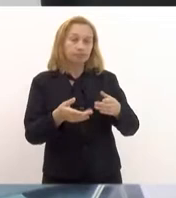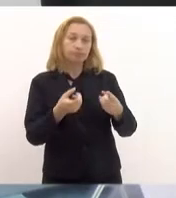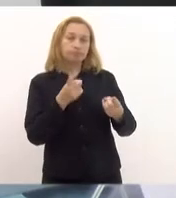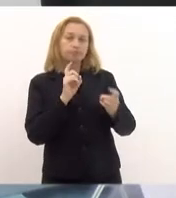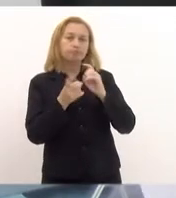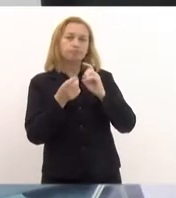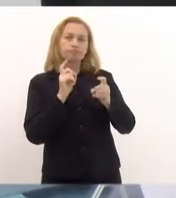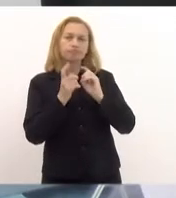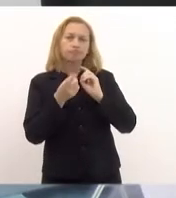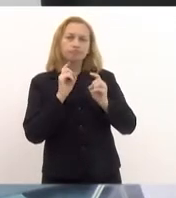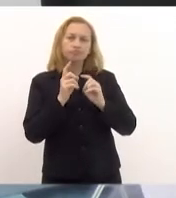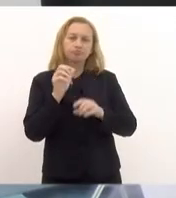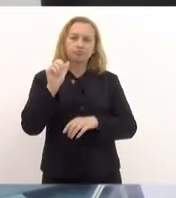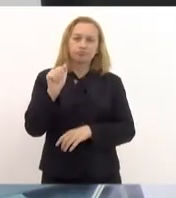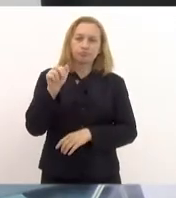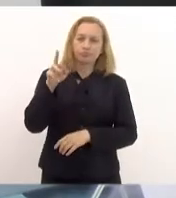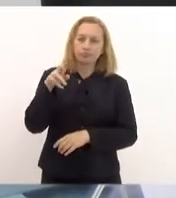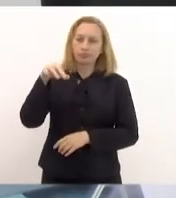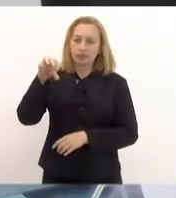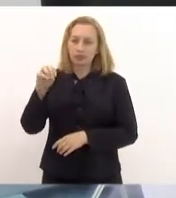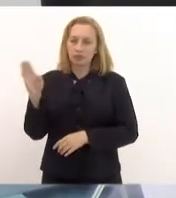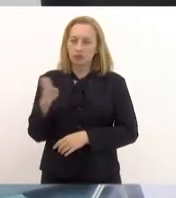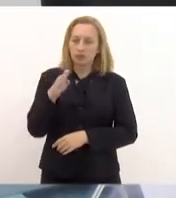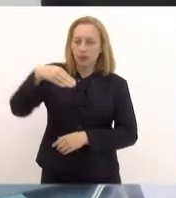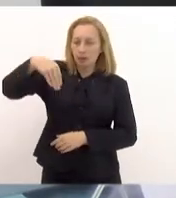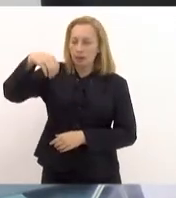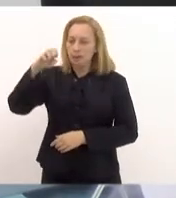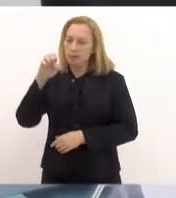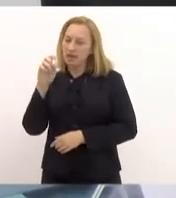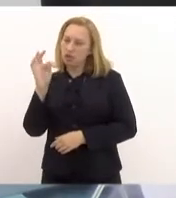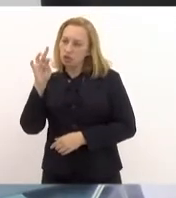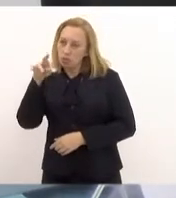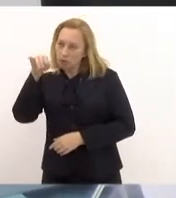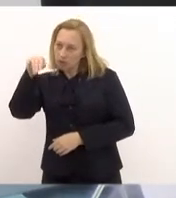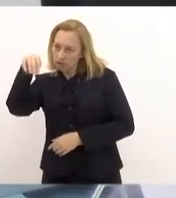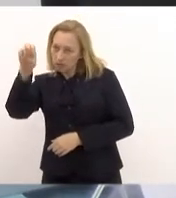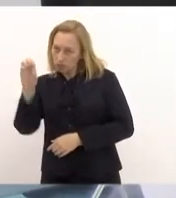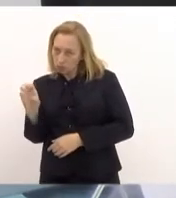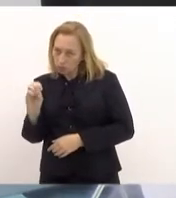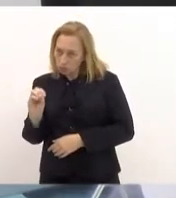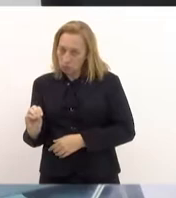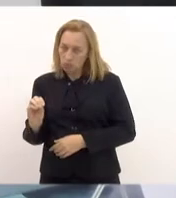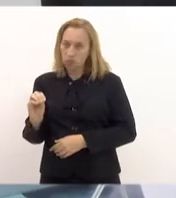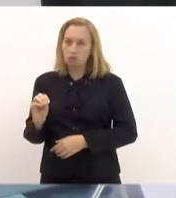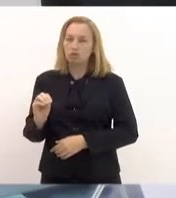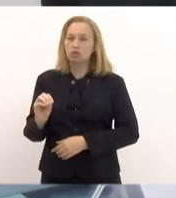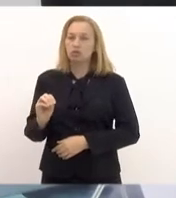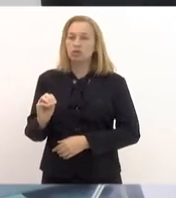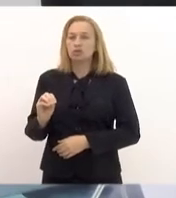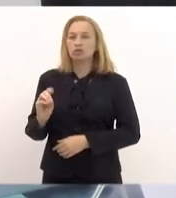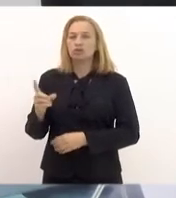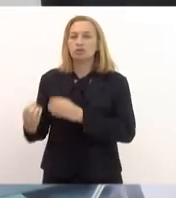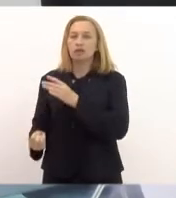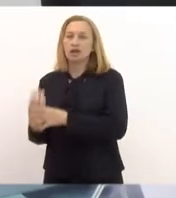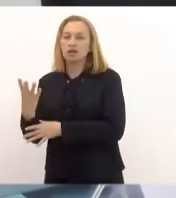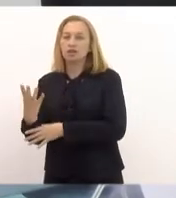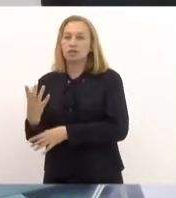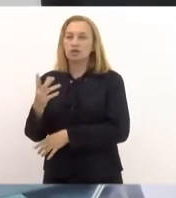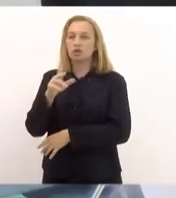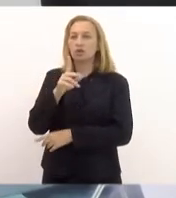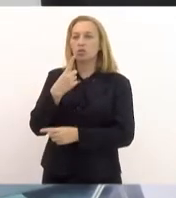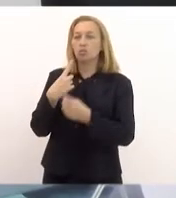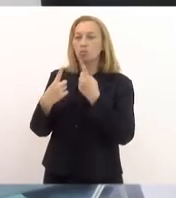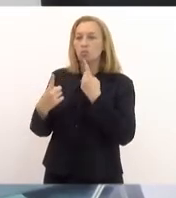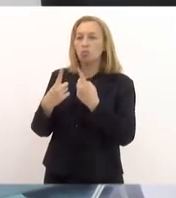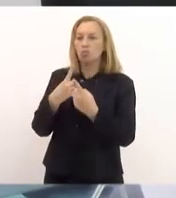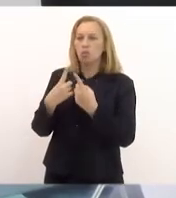sobre o Arco Metropolitano, que foi concebido originalmente para ser uma rodovia, digamos